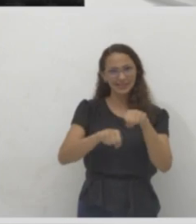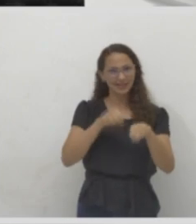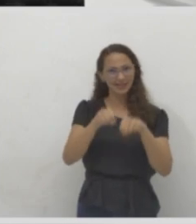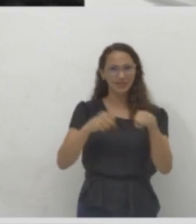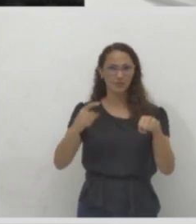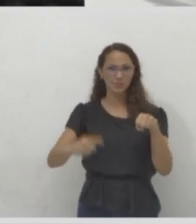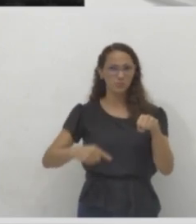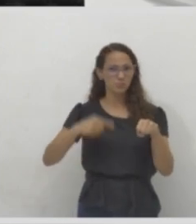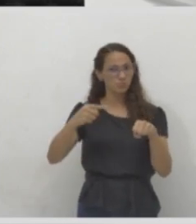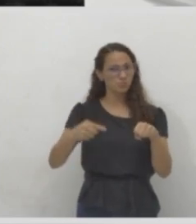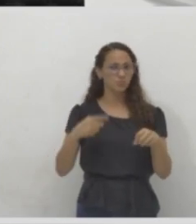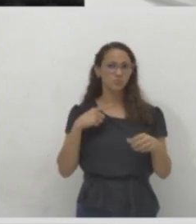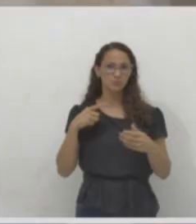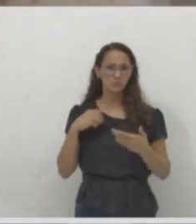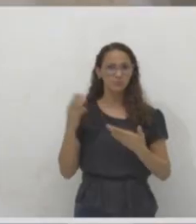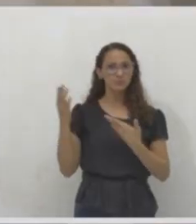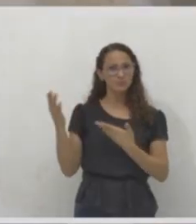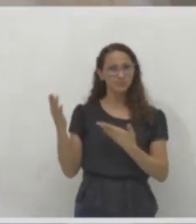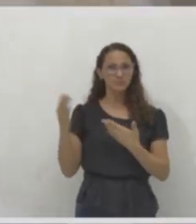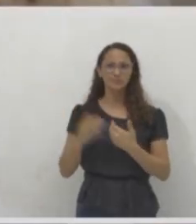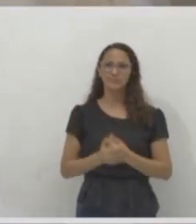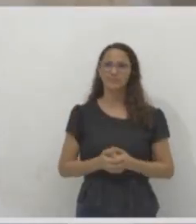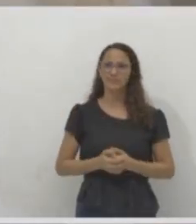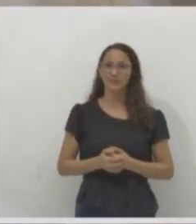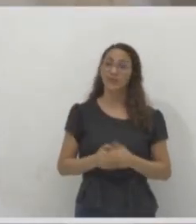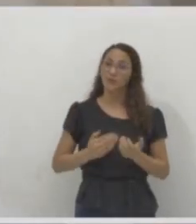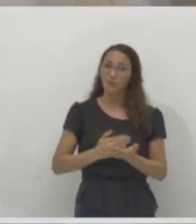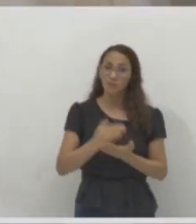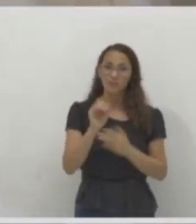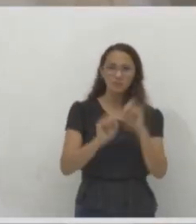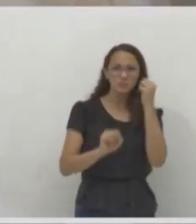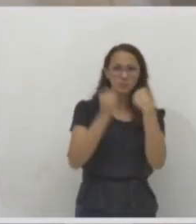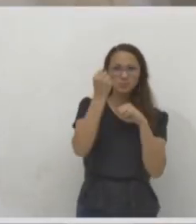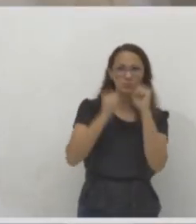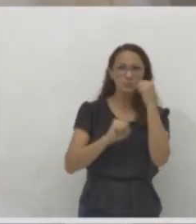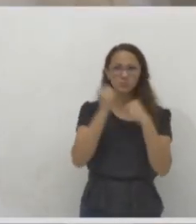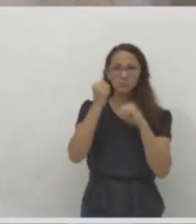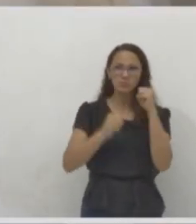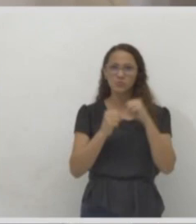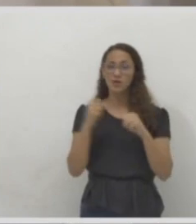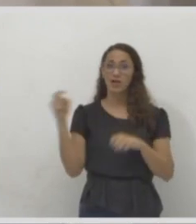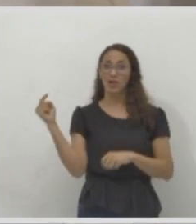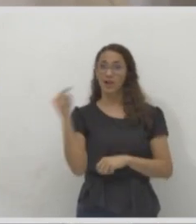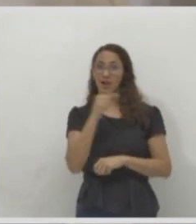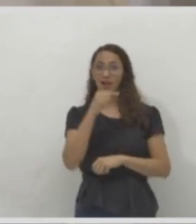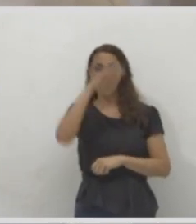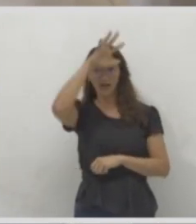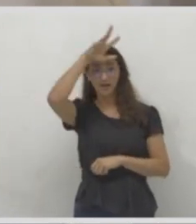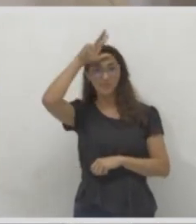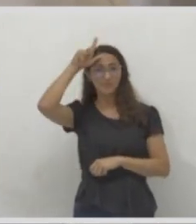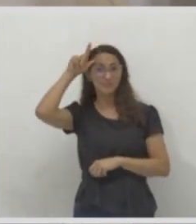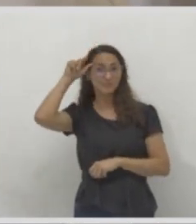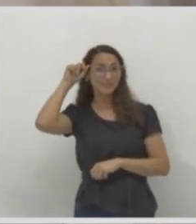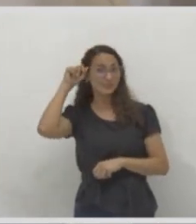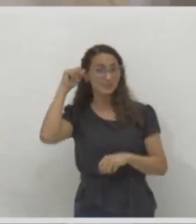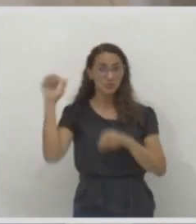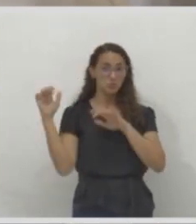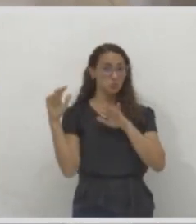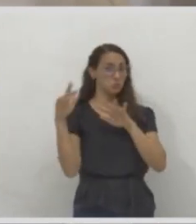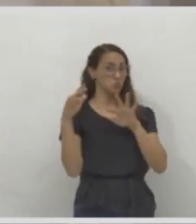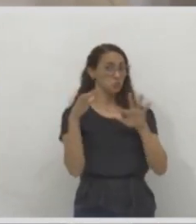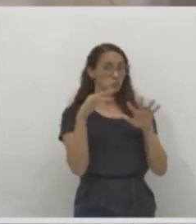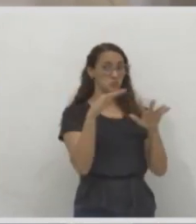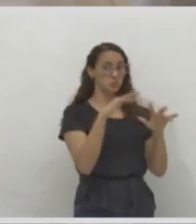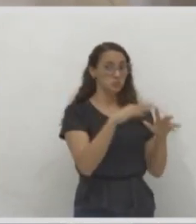automobilística iniciou, a corrida para se ter o látex da Amazônia simplesmente triplicou,